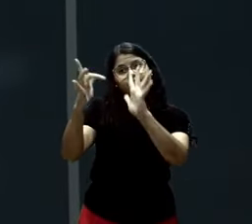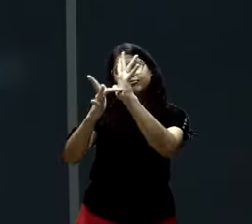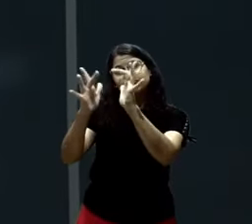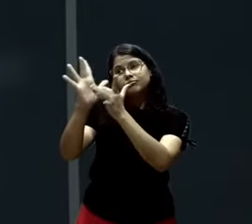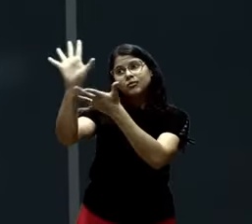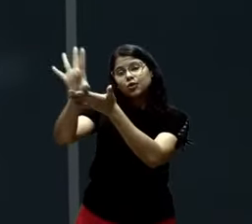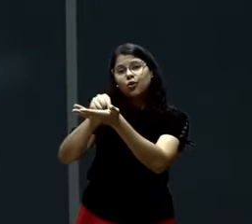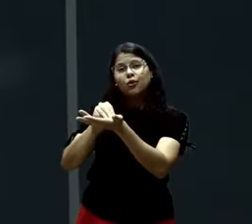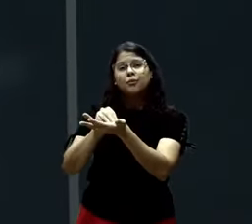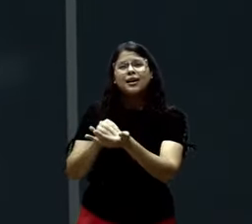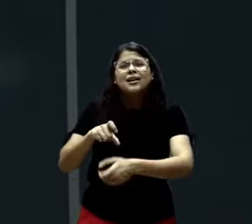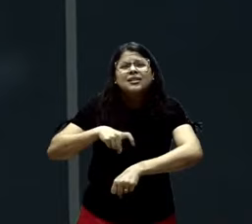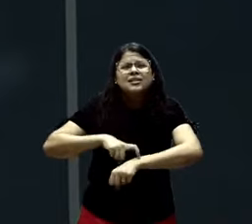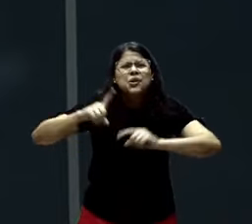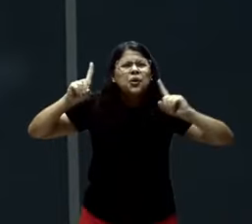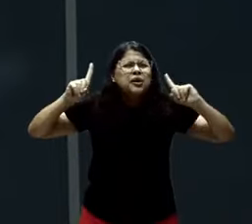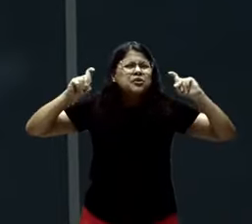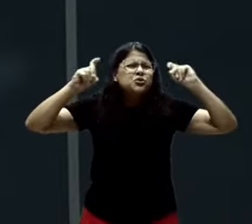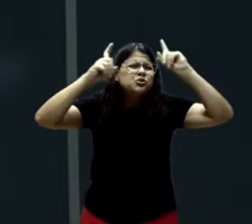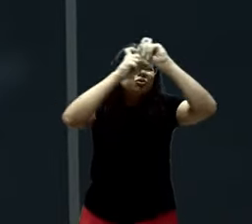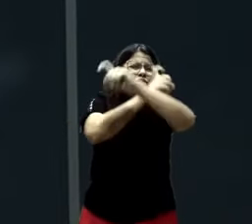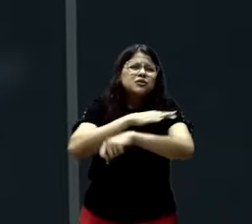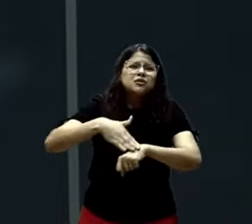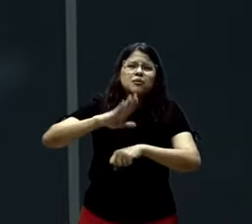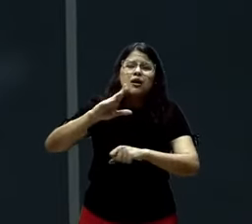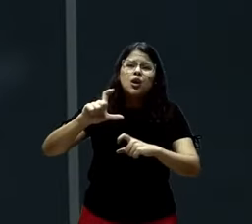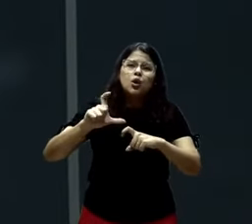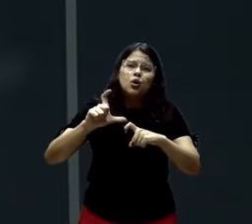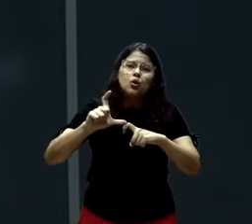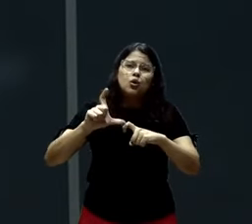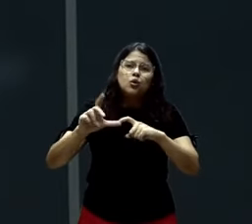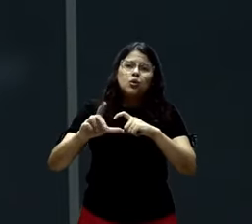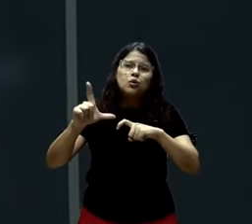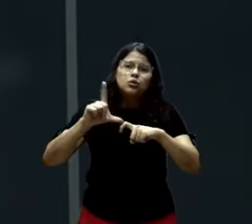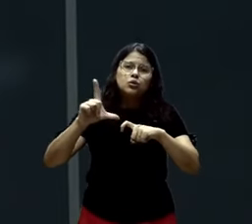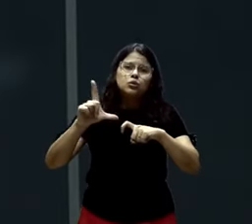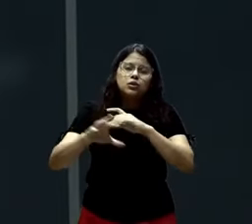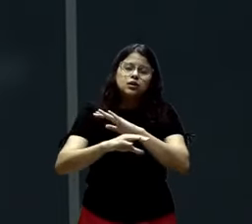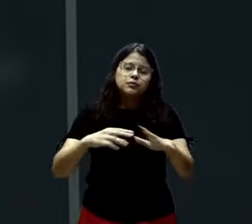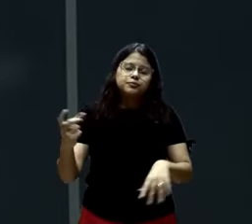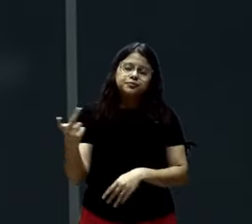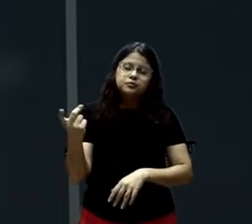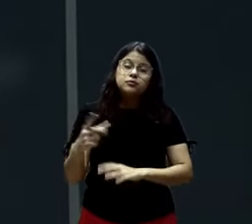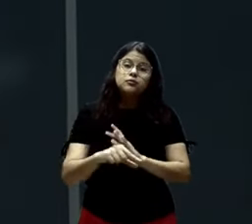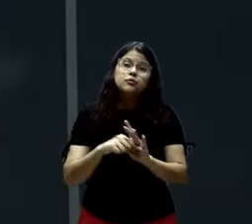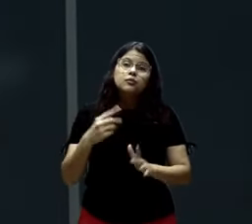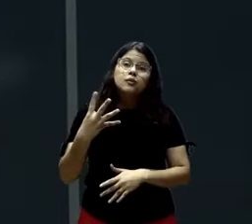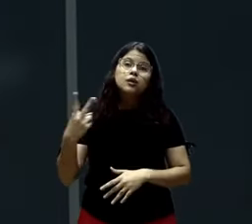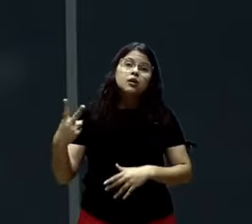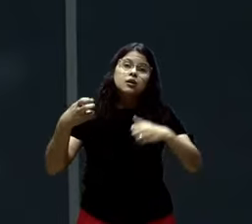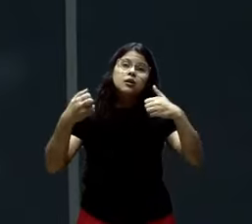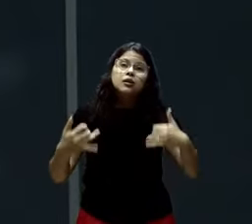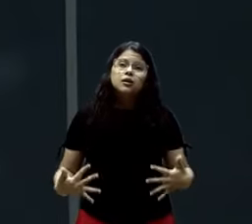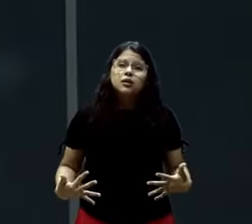Jesus, no momento mais difícil, Lucas capítulo 22, 42 a seguir, o texto vai mostrar. Jesus